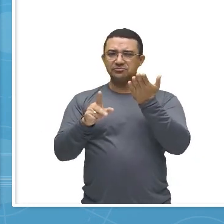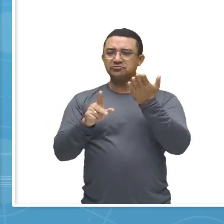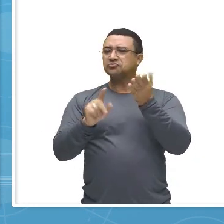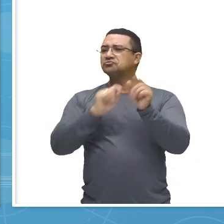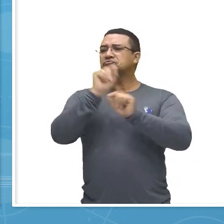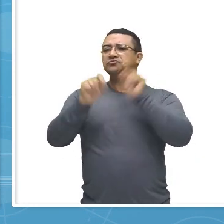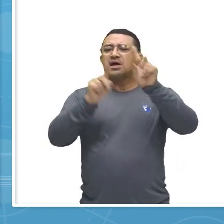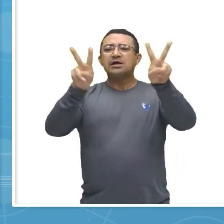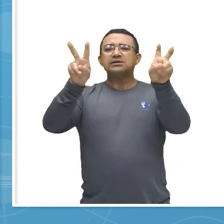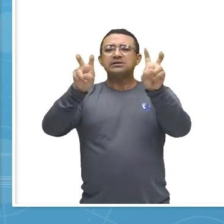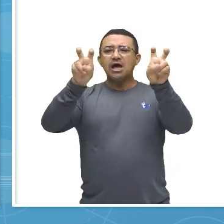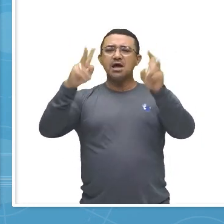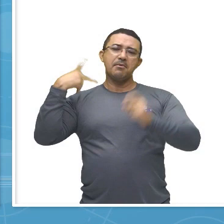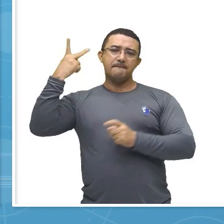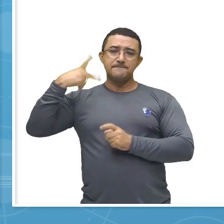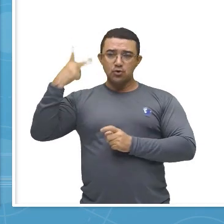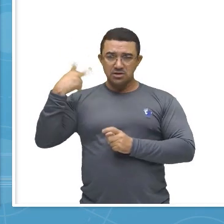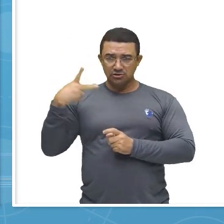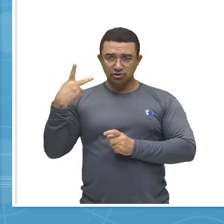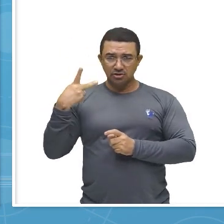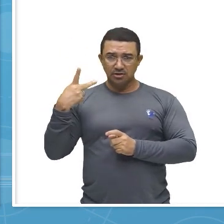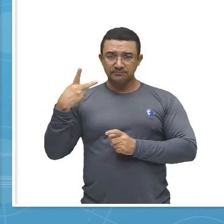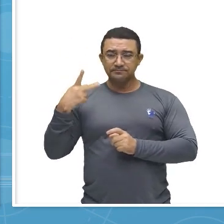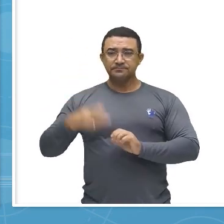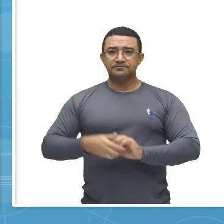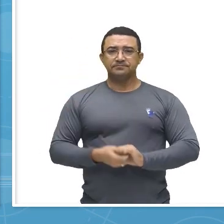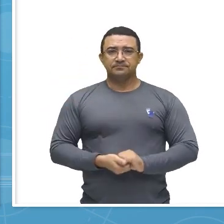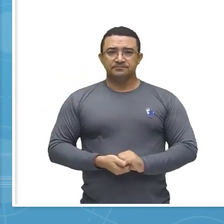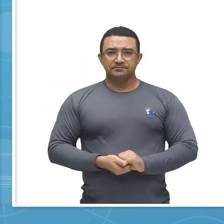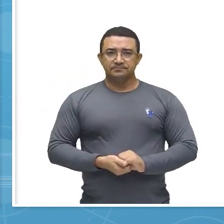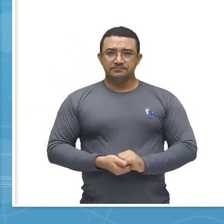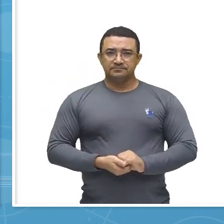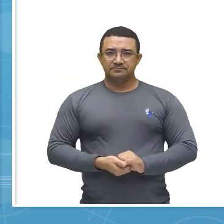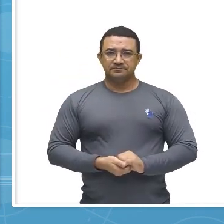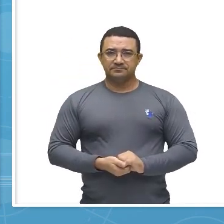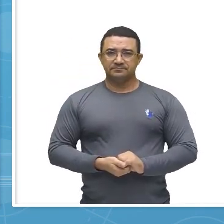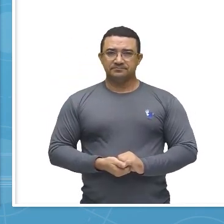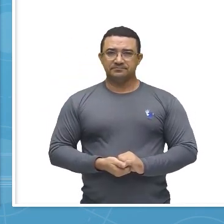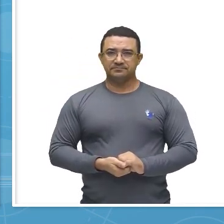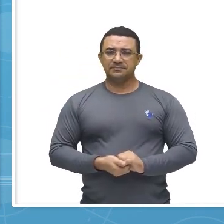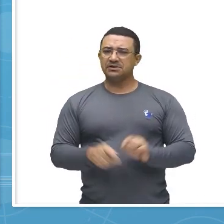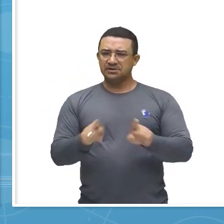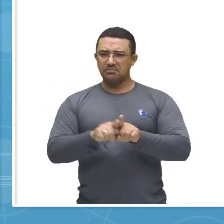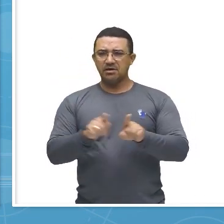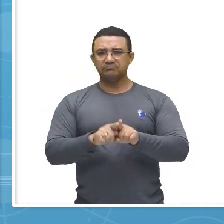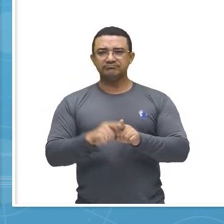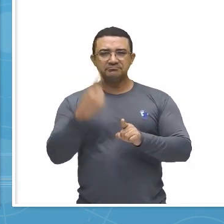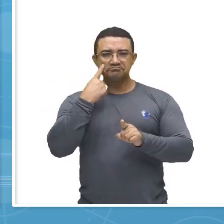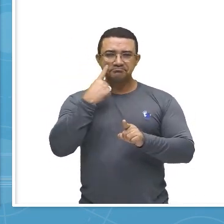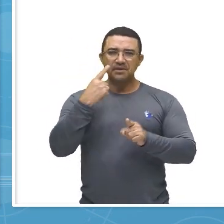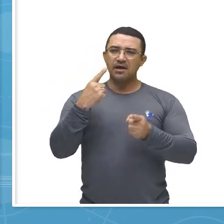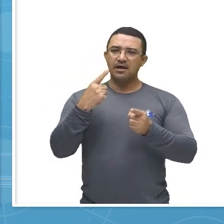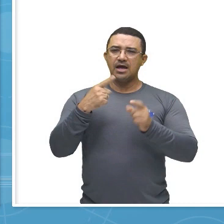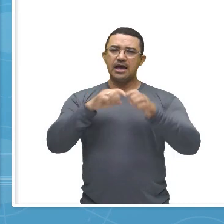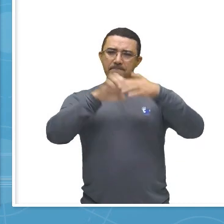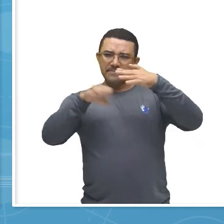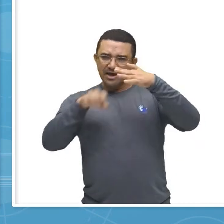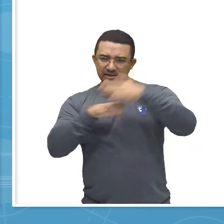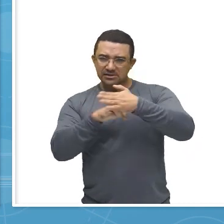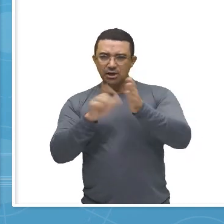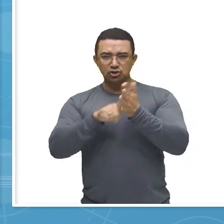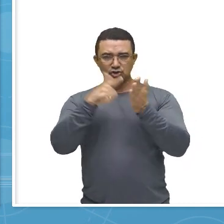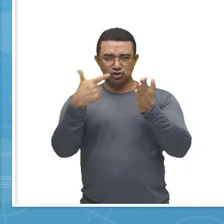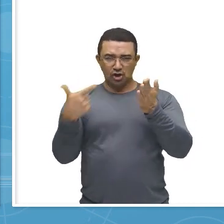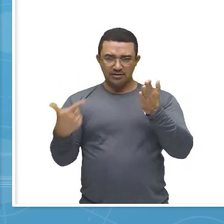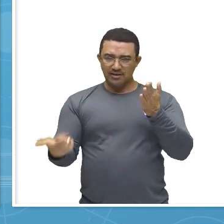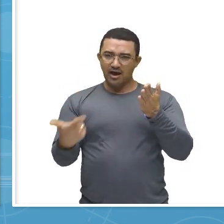questões políticas, vai servir também ali de mensagens de empresas jornalísticas